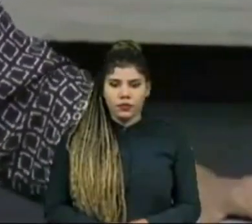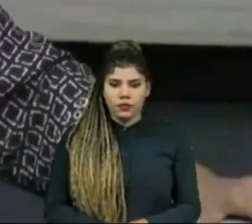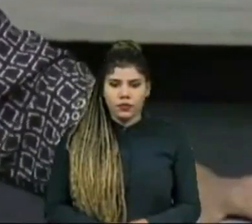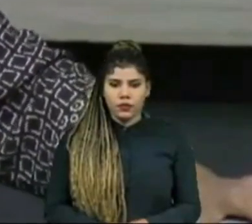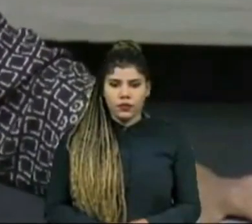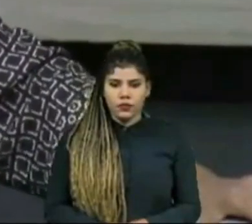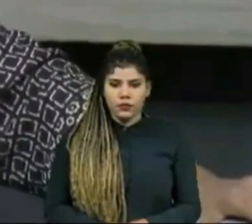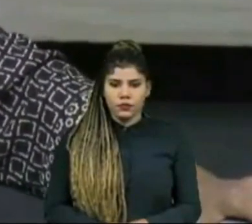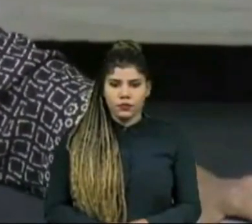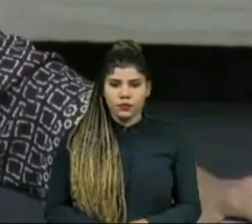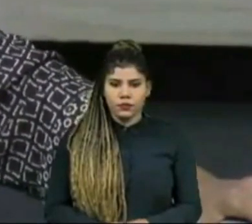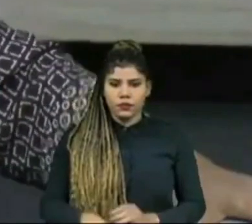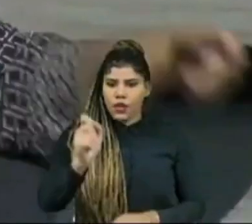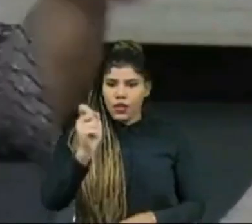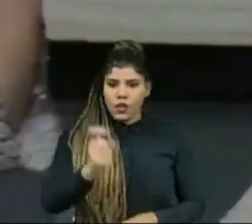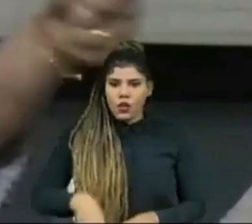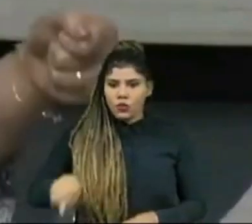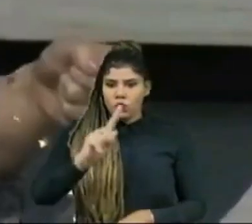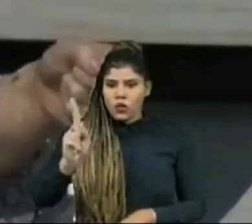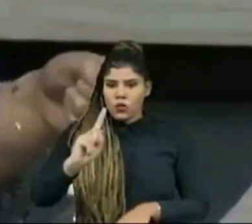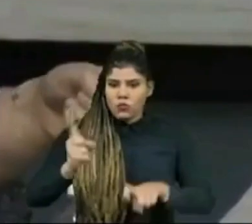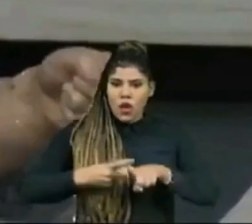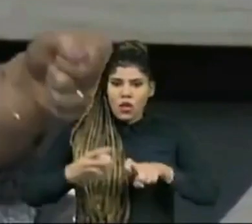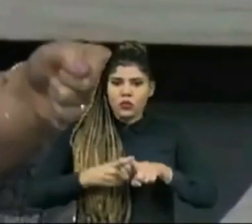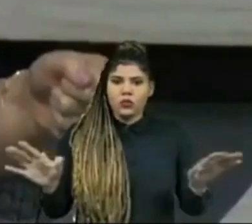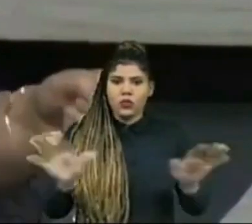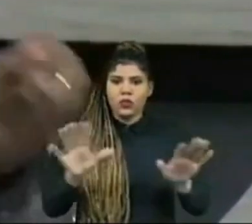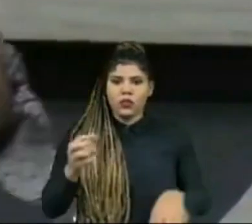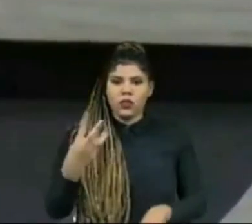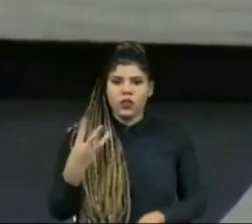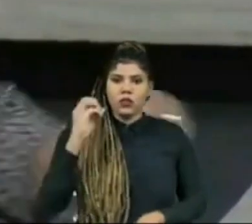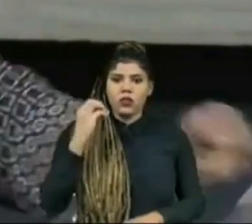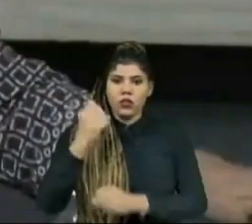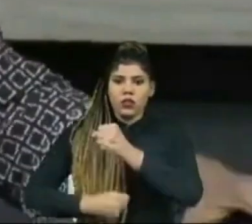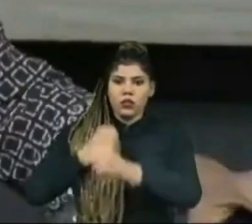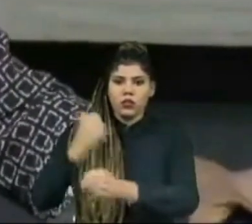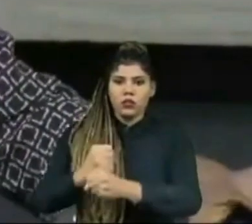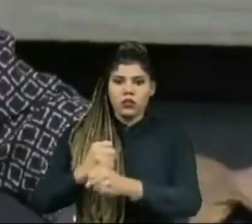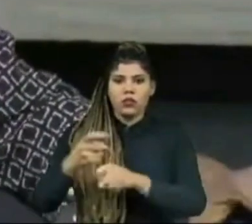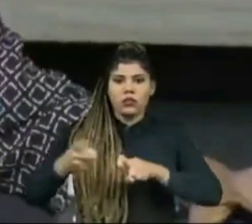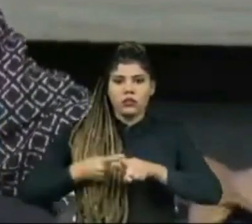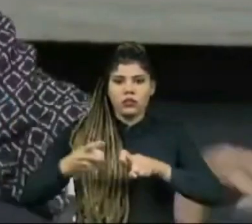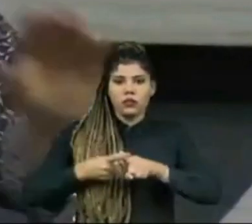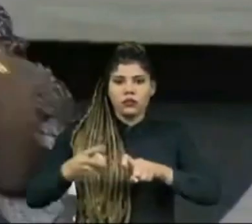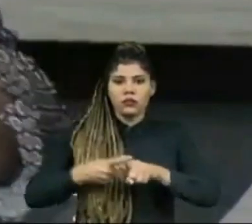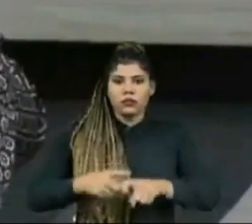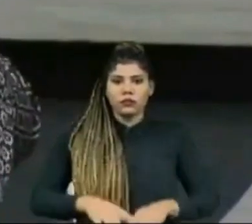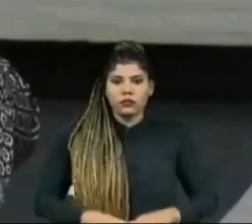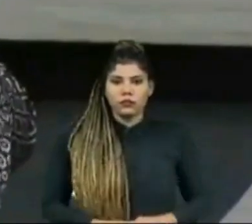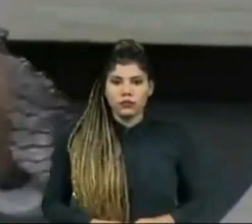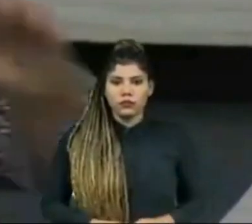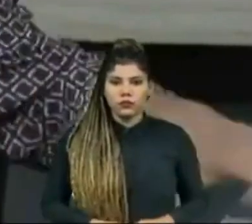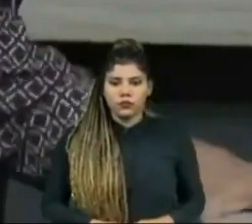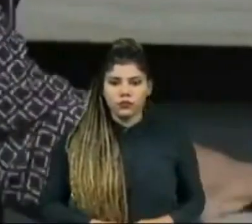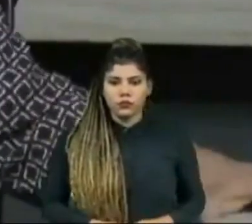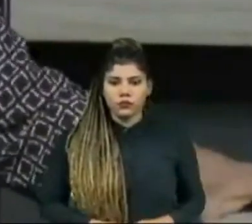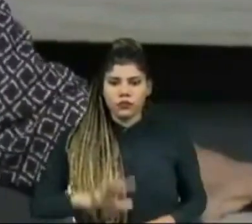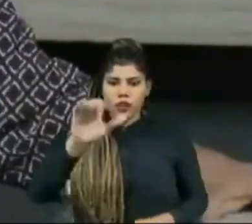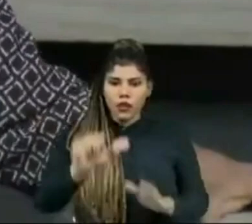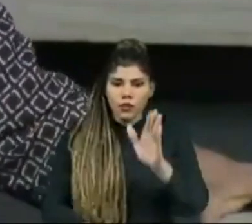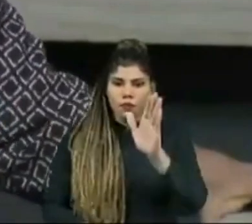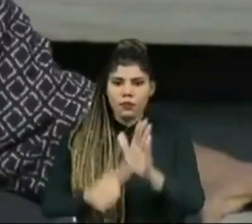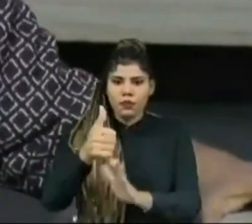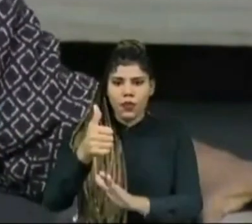outra coisa, eu não vou precisar de apoio médico hoje não, porque eu tenho 30 anos do exercício legal da medicina. Primeiro